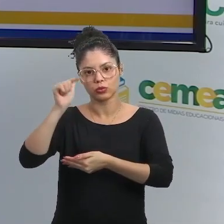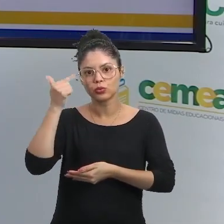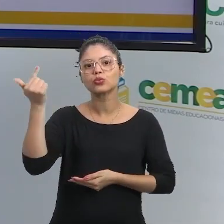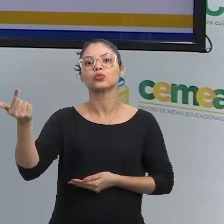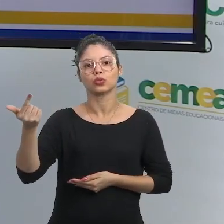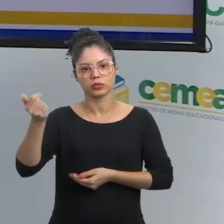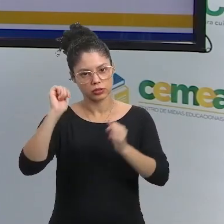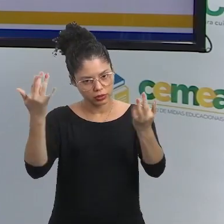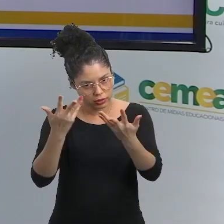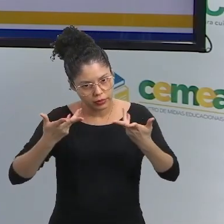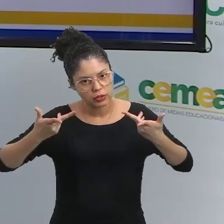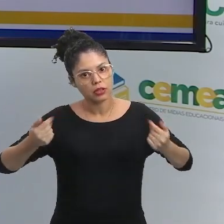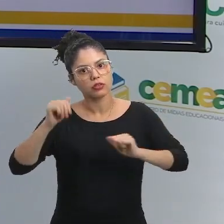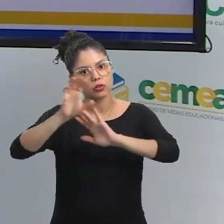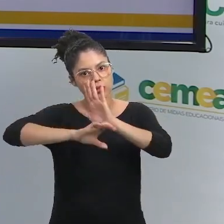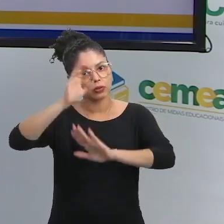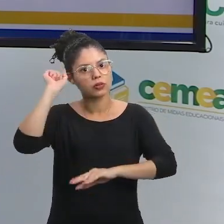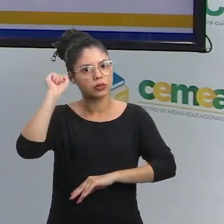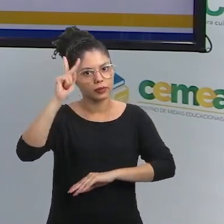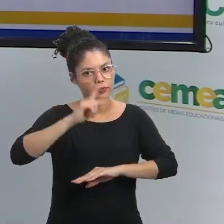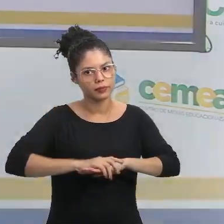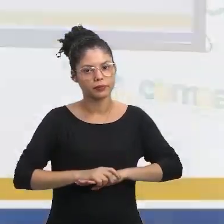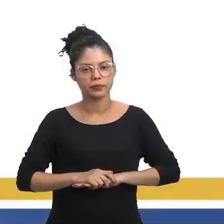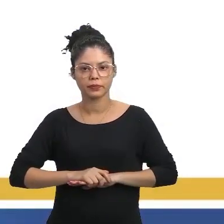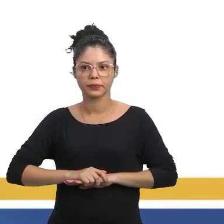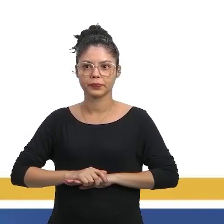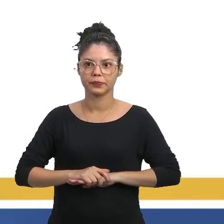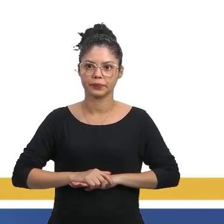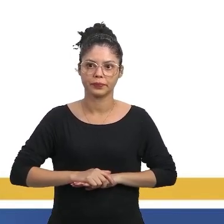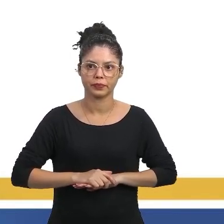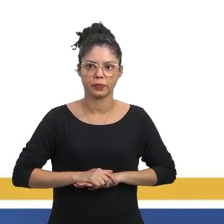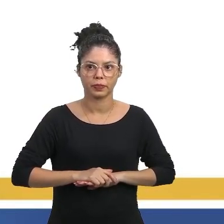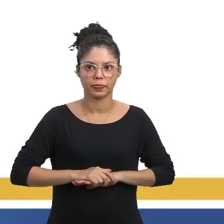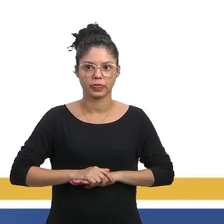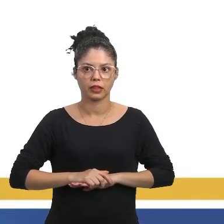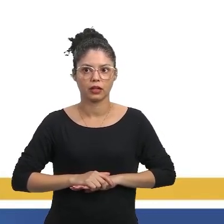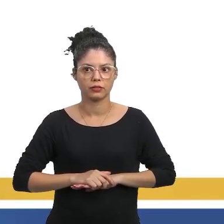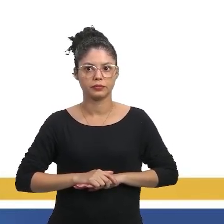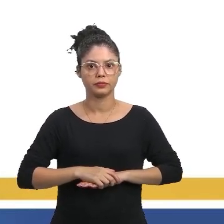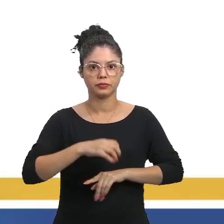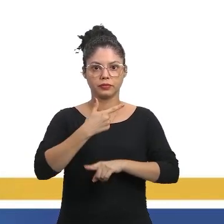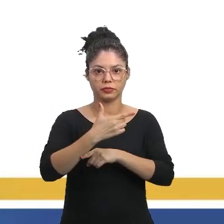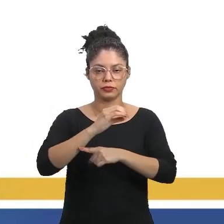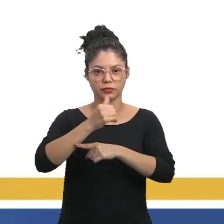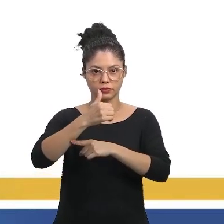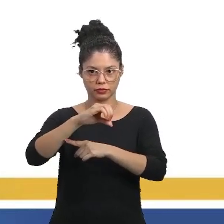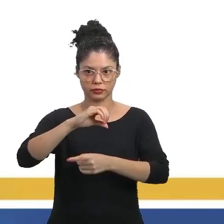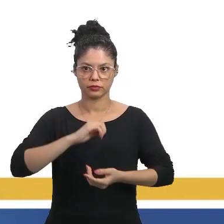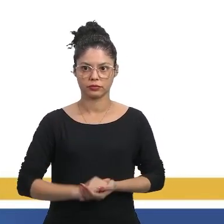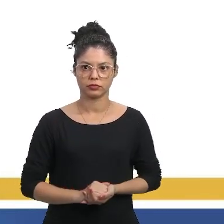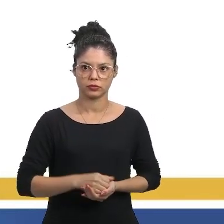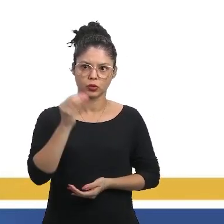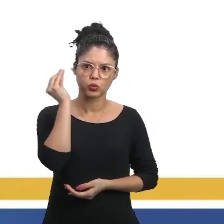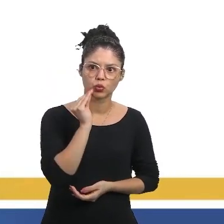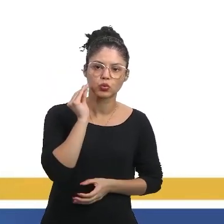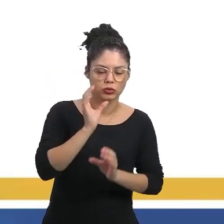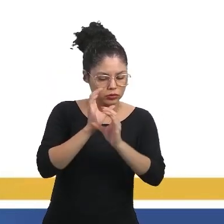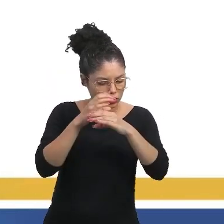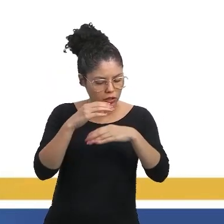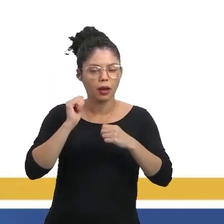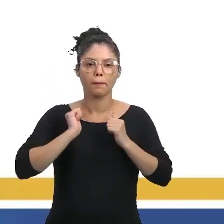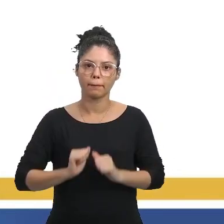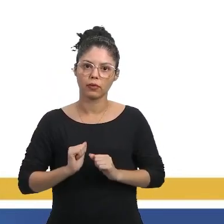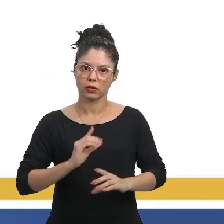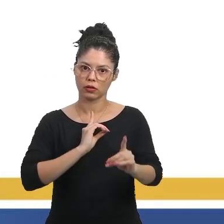as outras habilidades. Então vamos lá comigo na tela. Enem 2019, um teste de laboratório